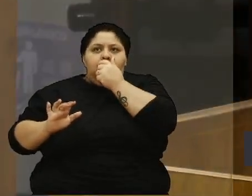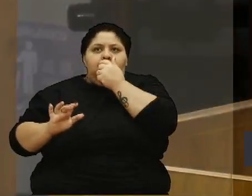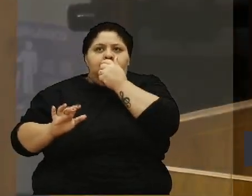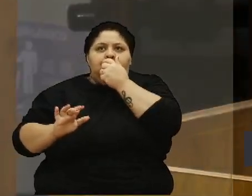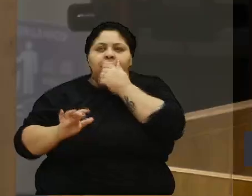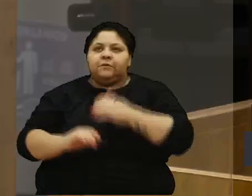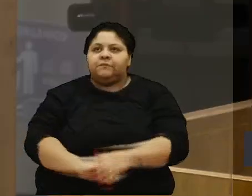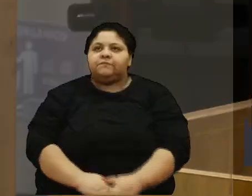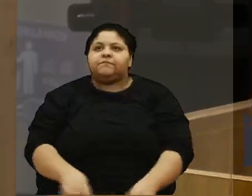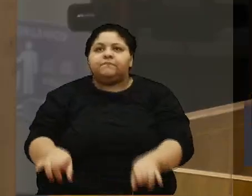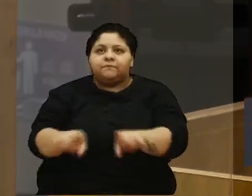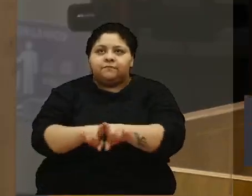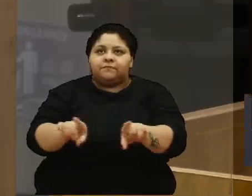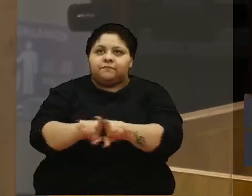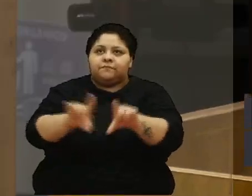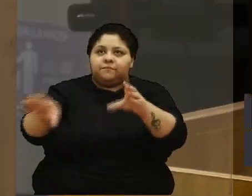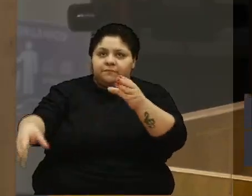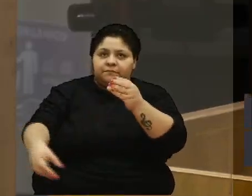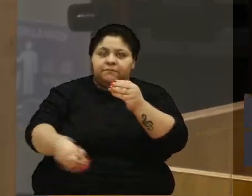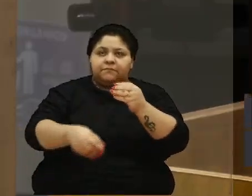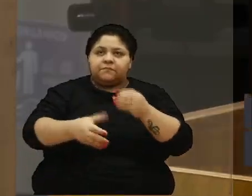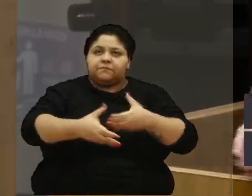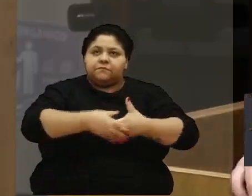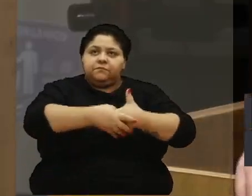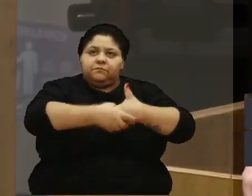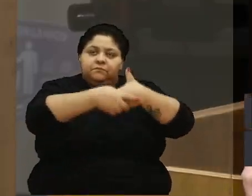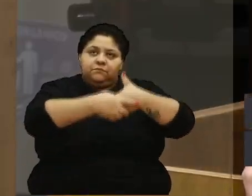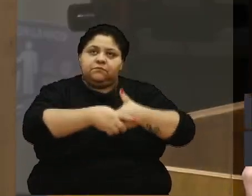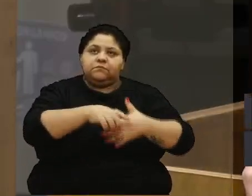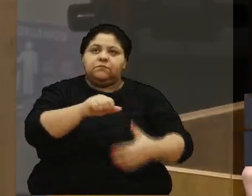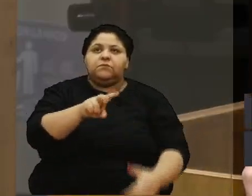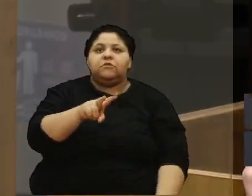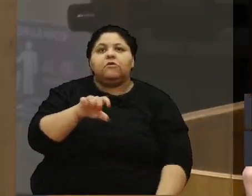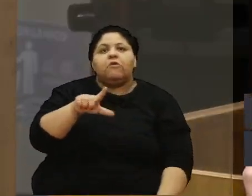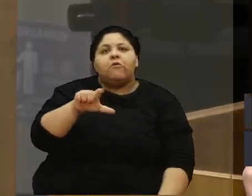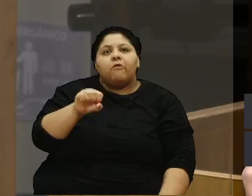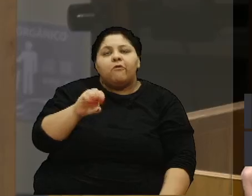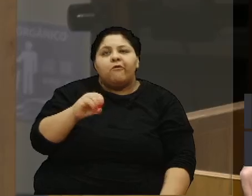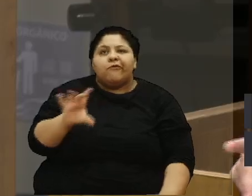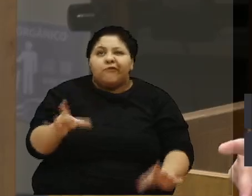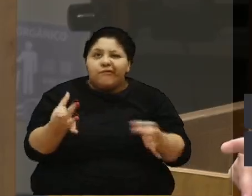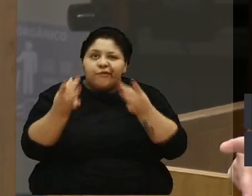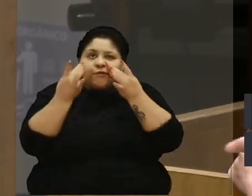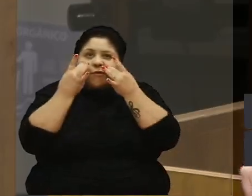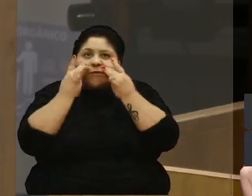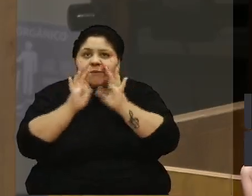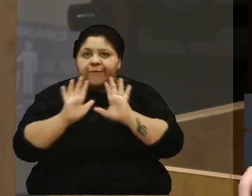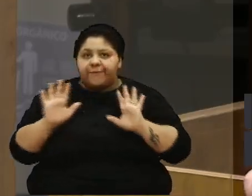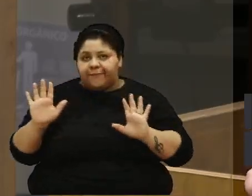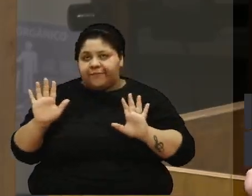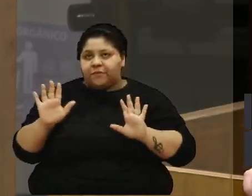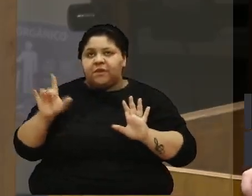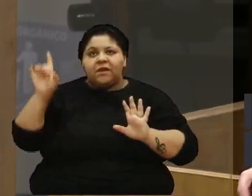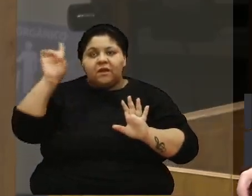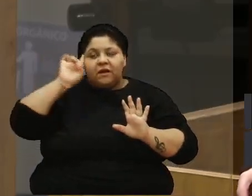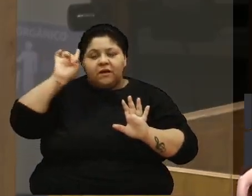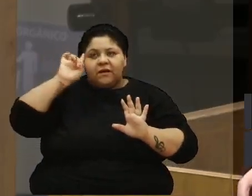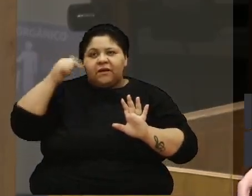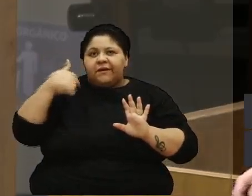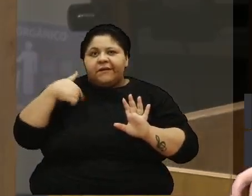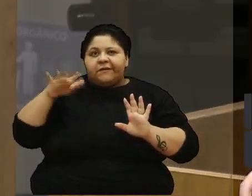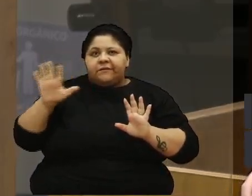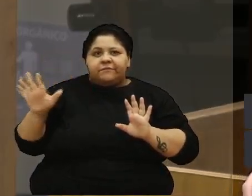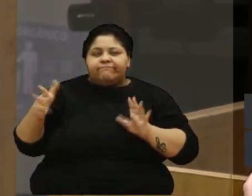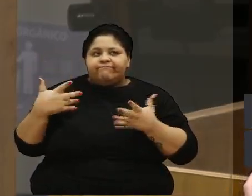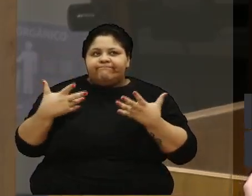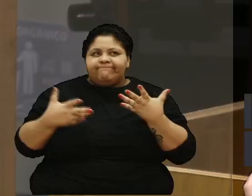Outra questão, queria cumprimentar o seu Wilson, da Ferragem, na Pinheiro Machado, que me alertou numa situação que, embora fosse cotidiana minha, eu acabava